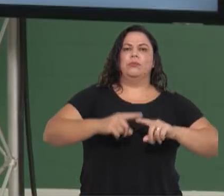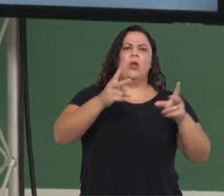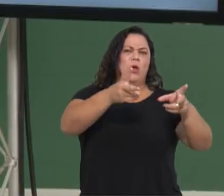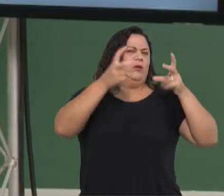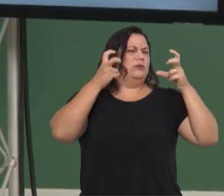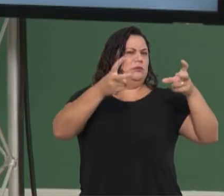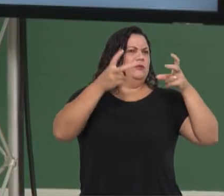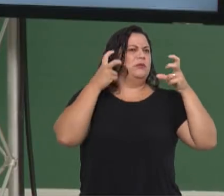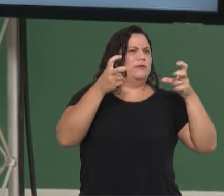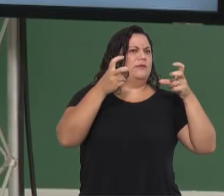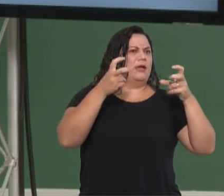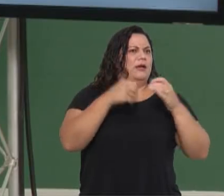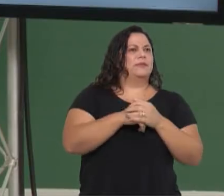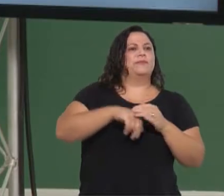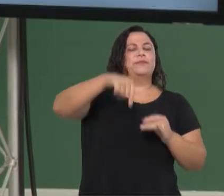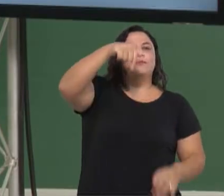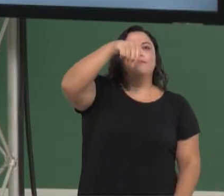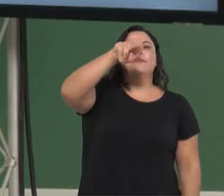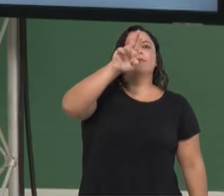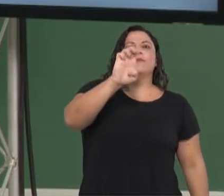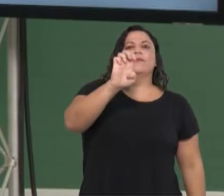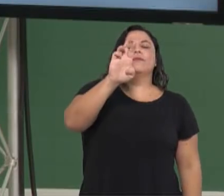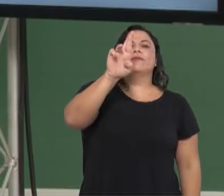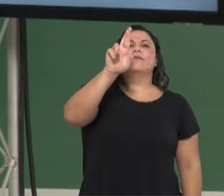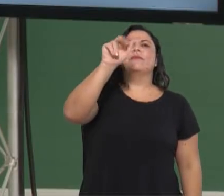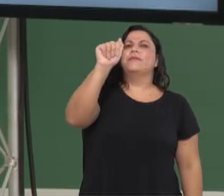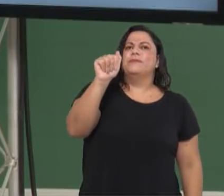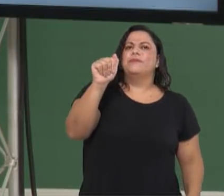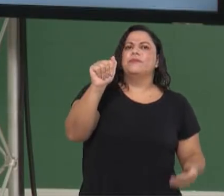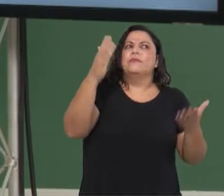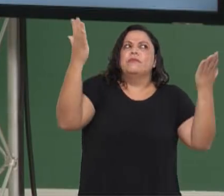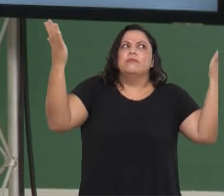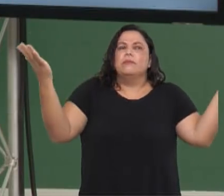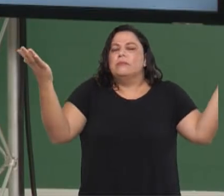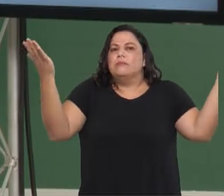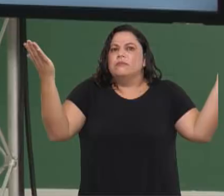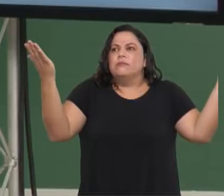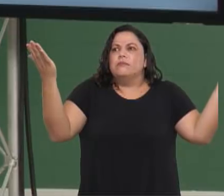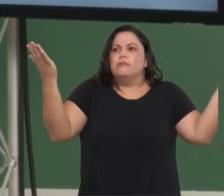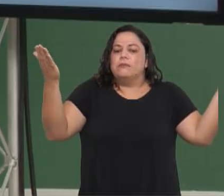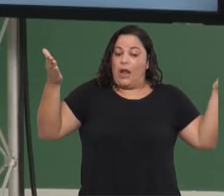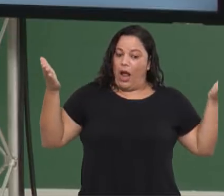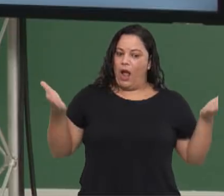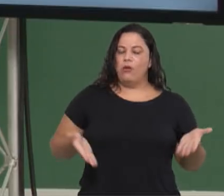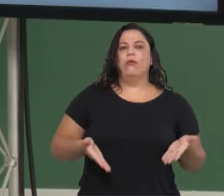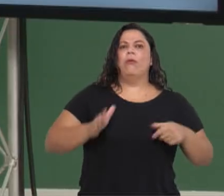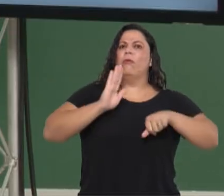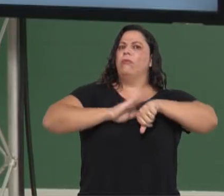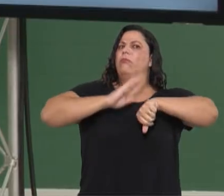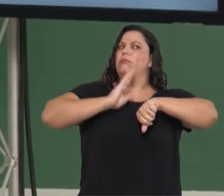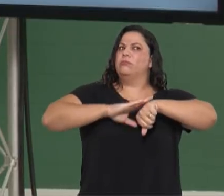quebra. Quebra quando? Agora, quebra, neste momento.